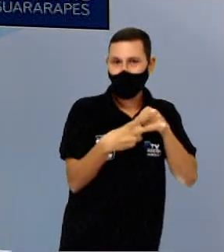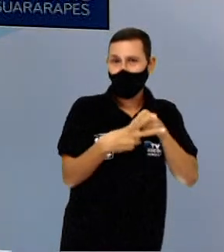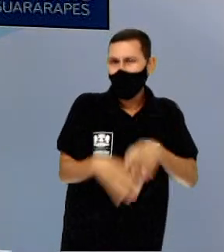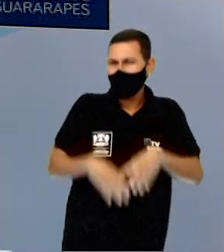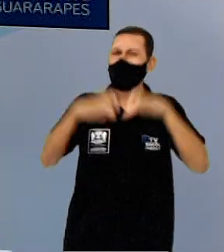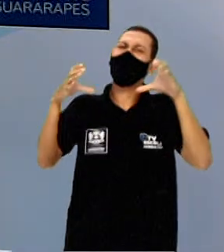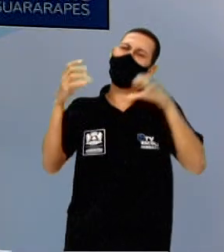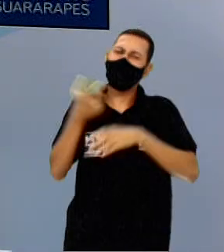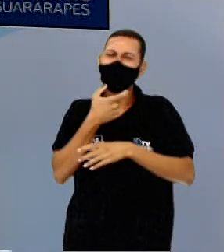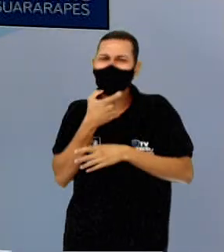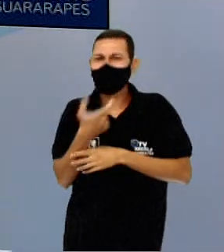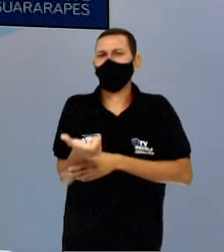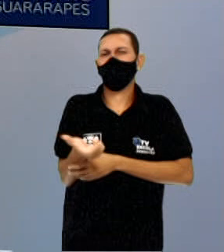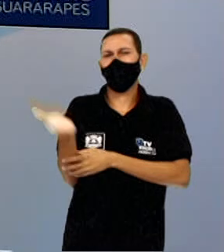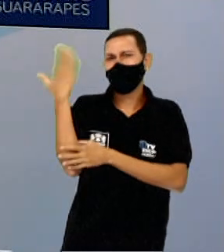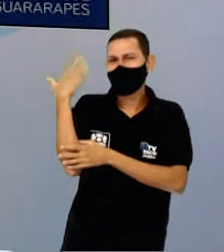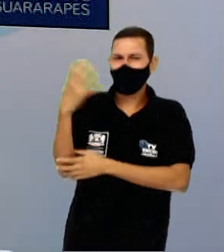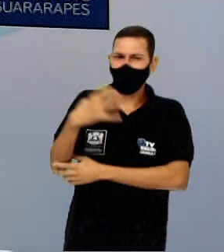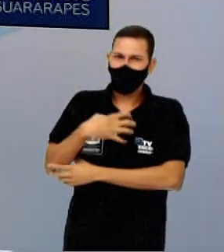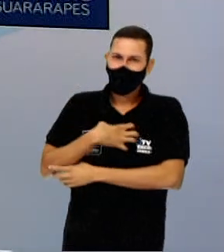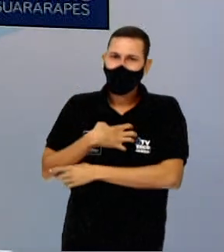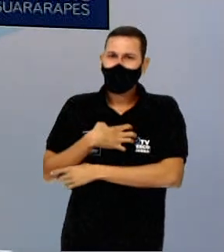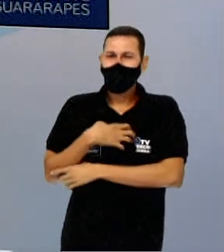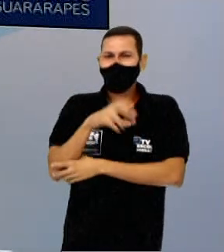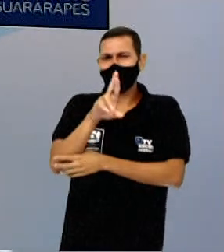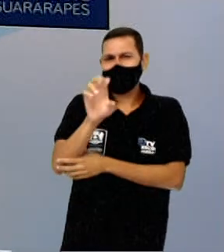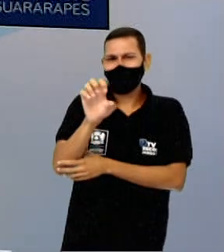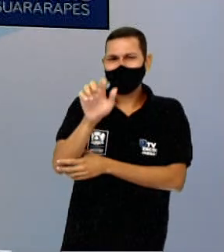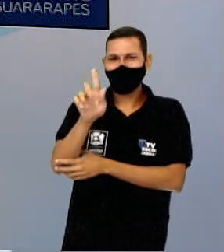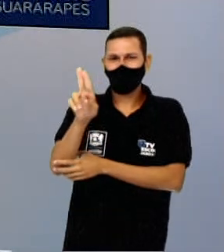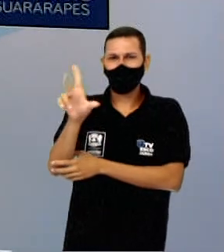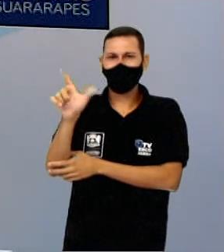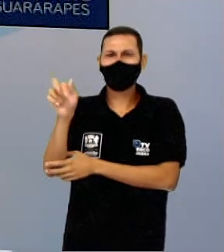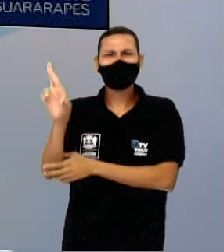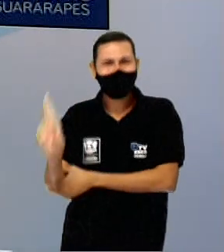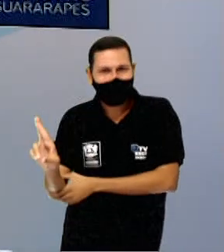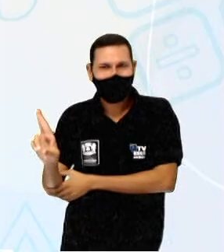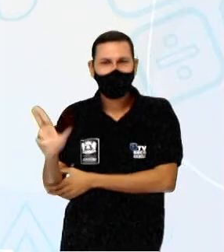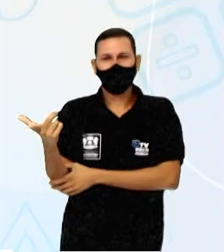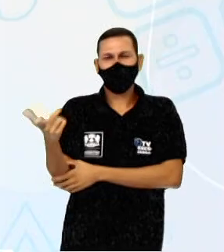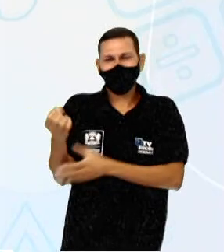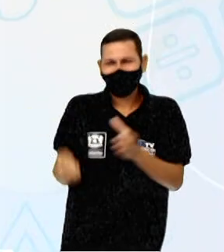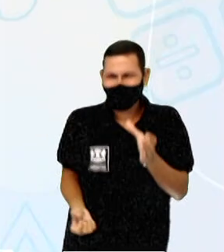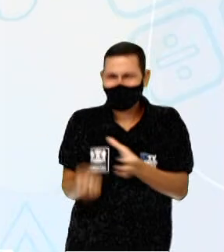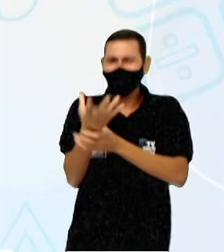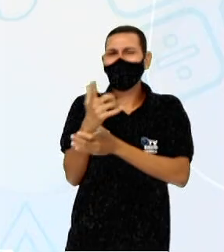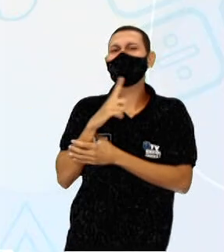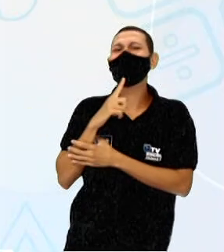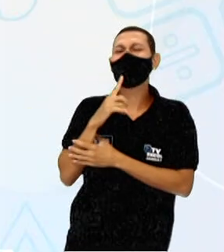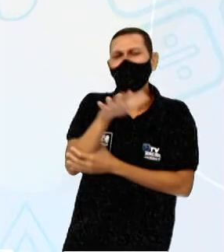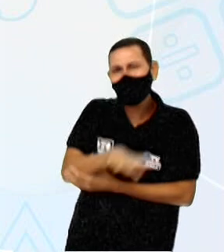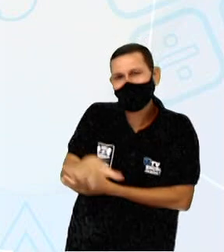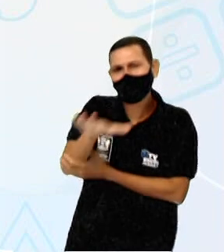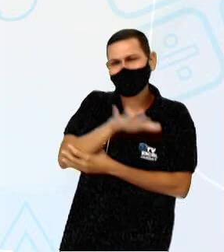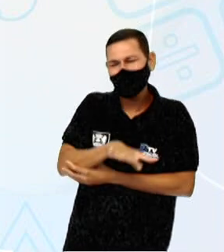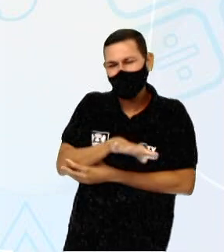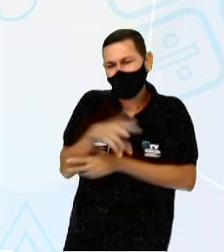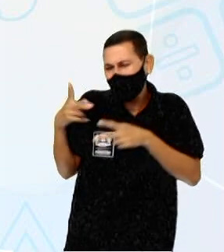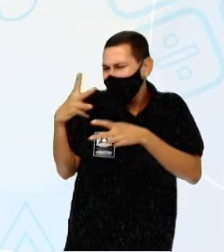inglês faz o passado na forma regular. Os cognatos de origem latina, forma semelhante à dos verbos em